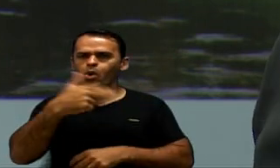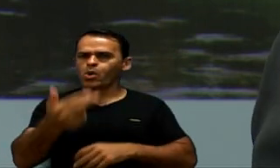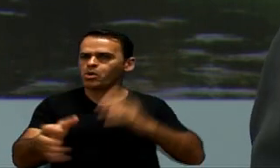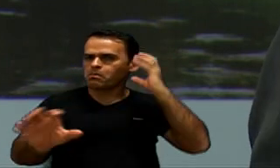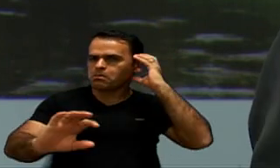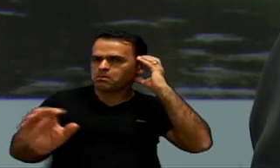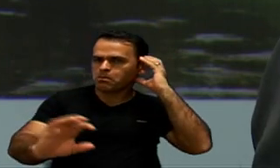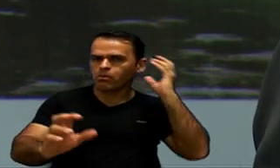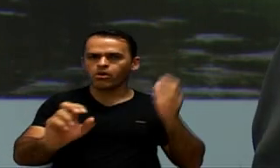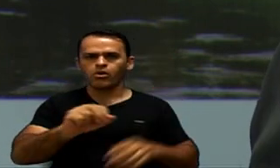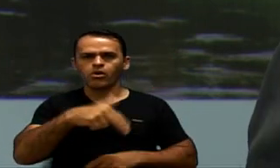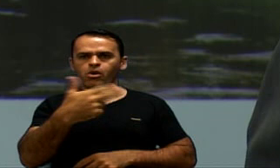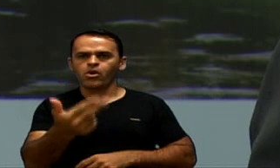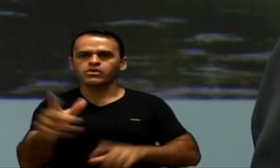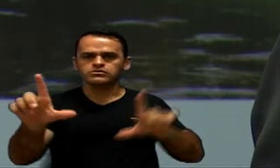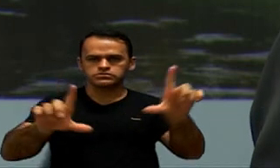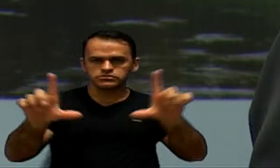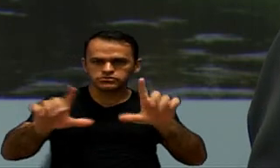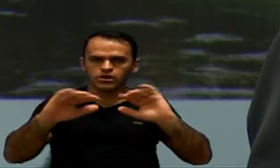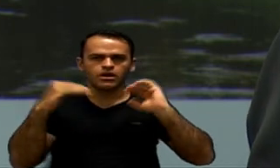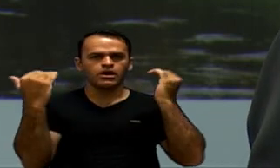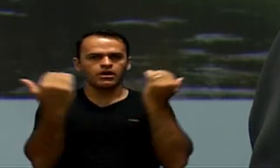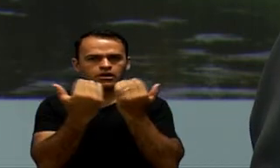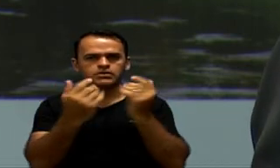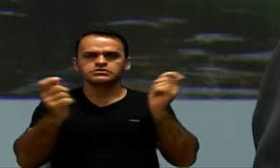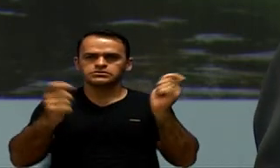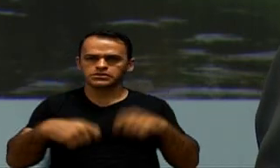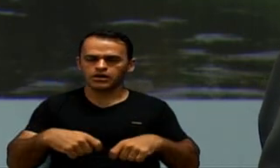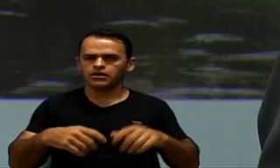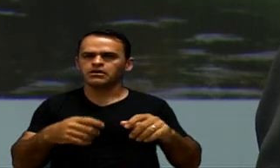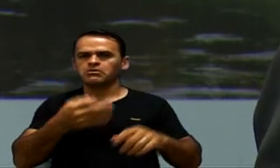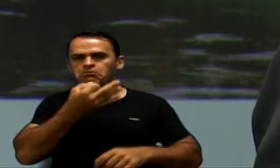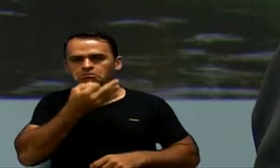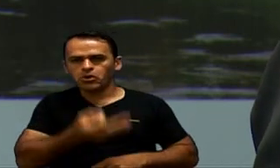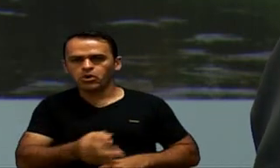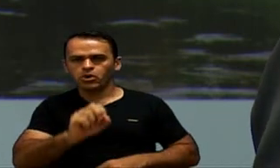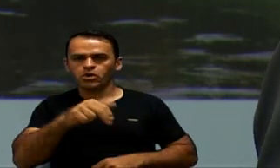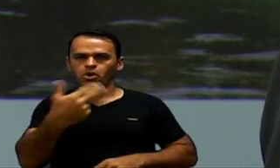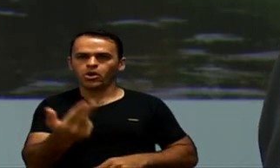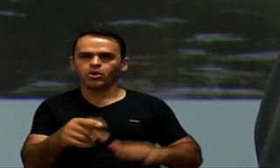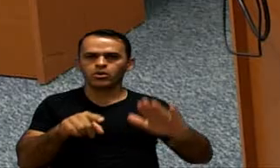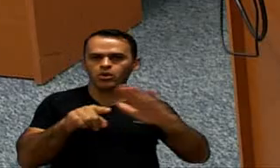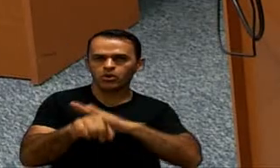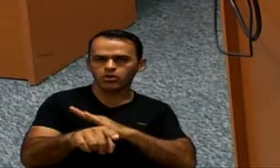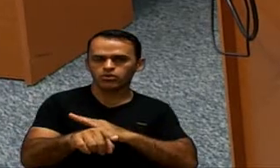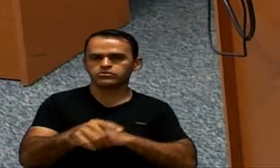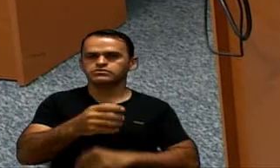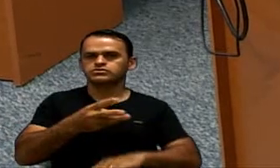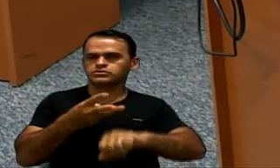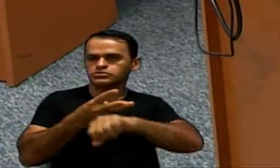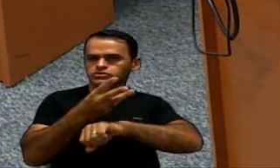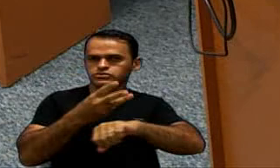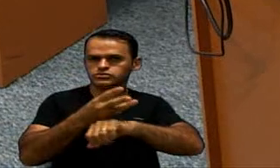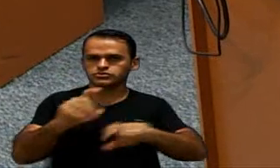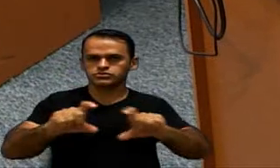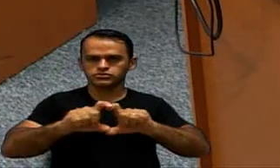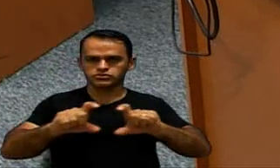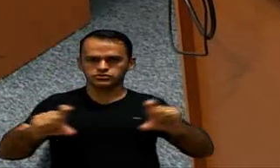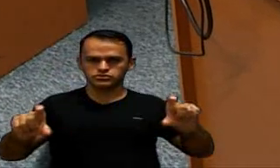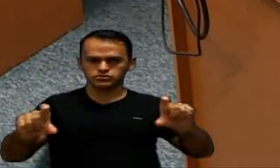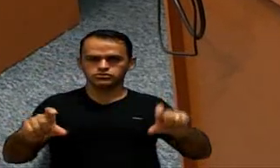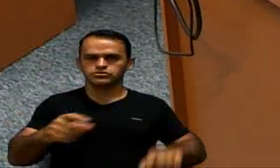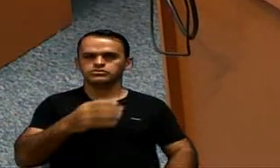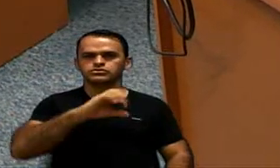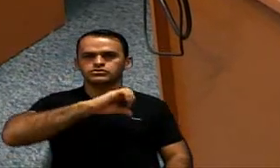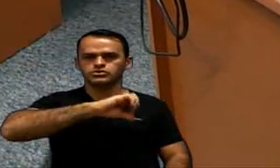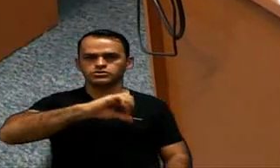Rádio Câmara e pela nossa TV para que se manifestem. Sua pergunta ou comentário pode ser enviado para o número do WhatsApp que aparece agora aí na sua tela.